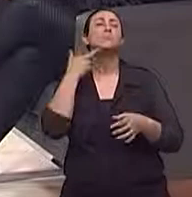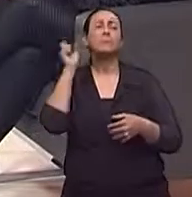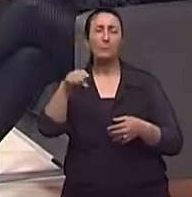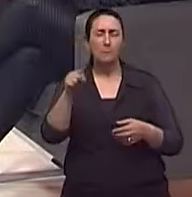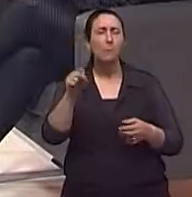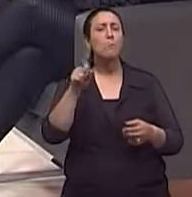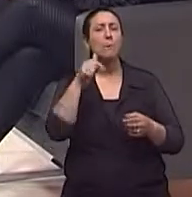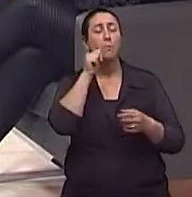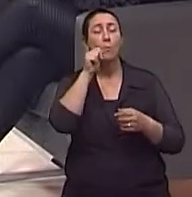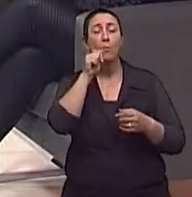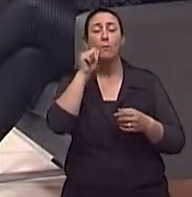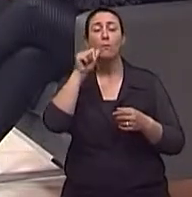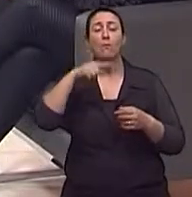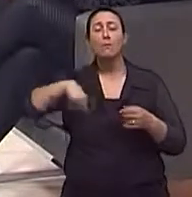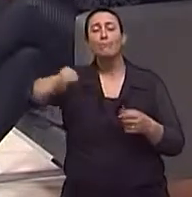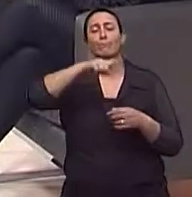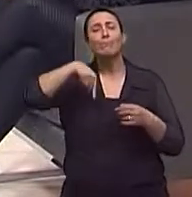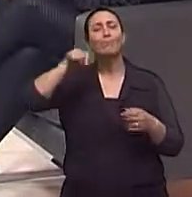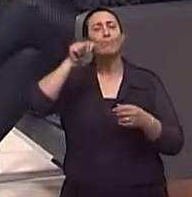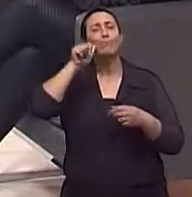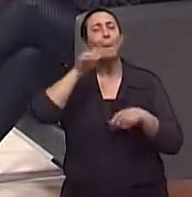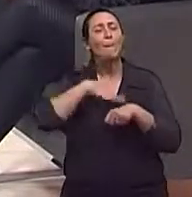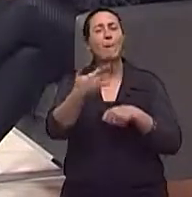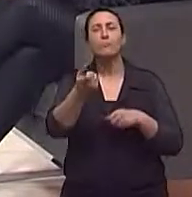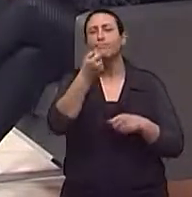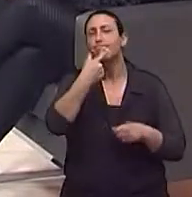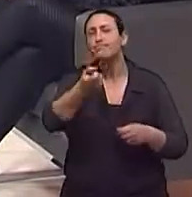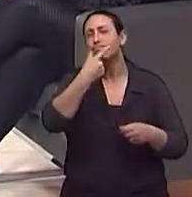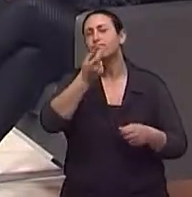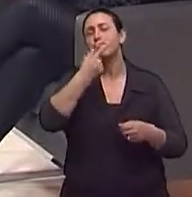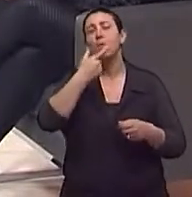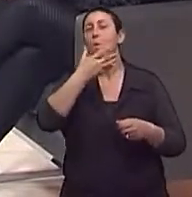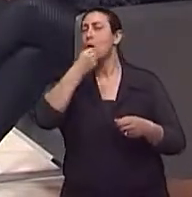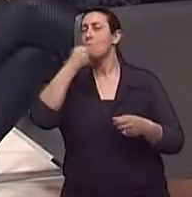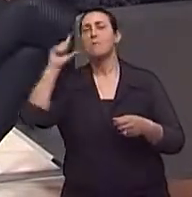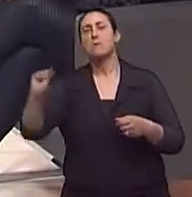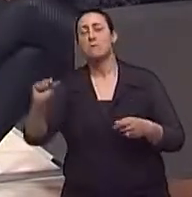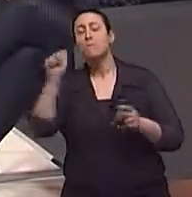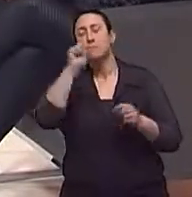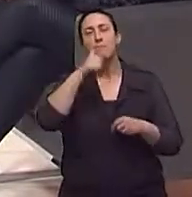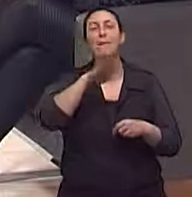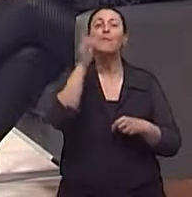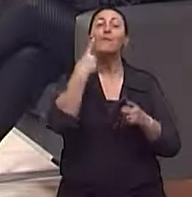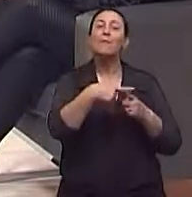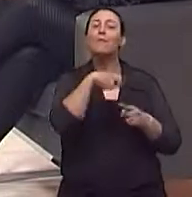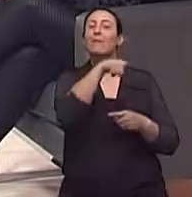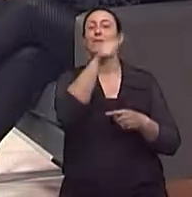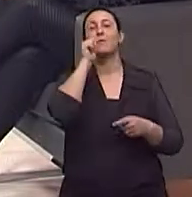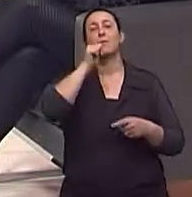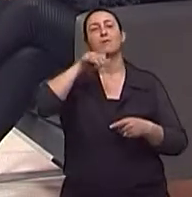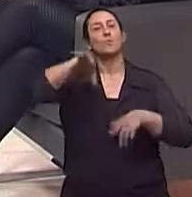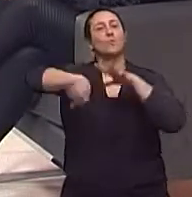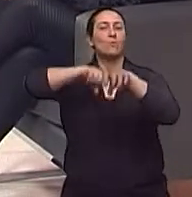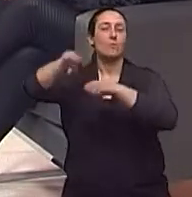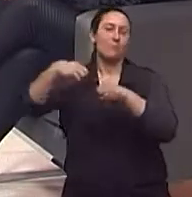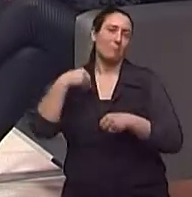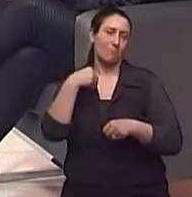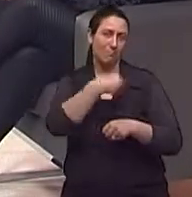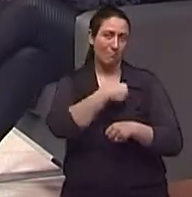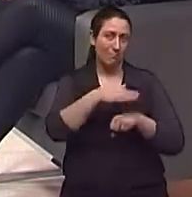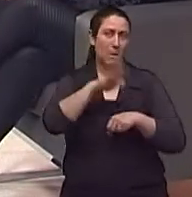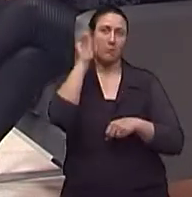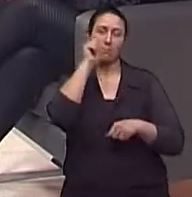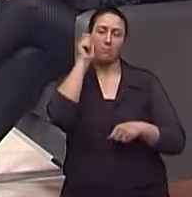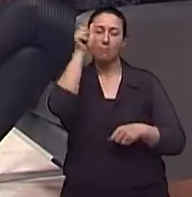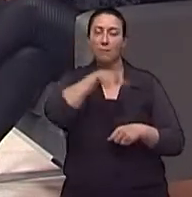isso as mulheres elas são mais medicadas do que os homens primeiro porque elas são as que mais buscam os serviços de